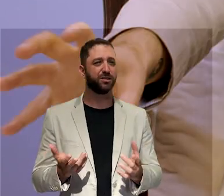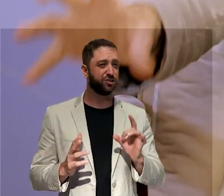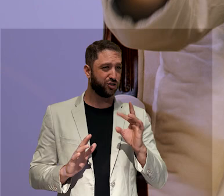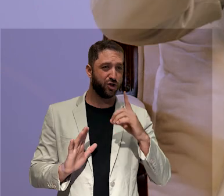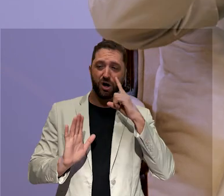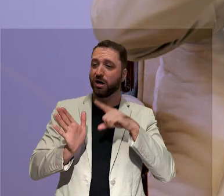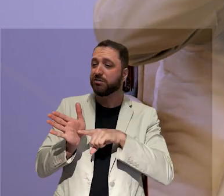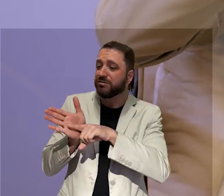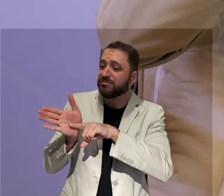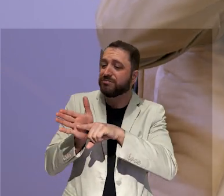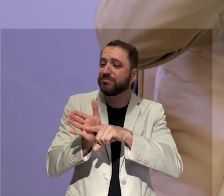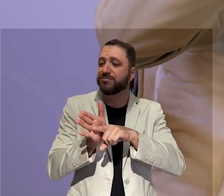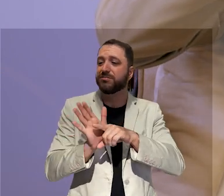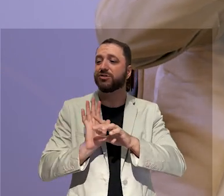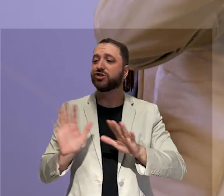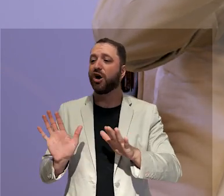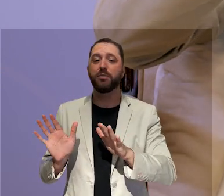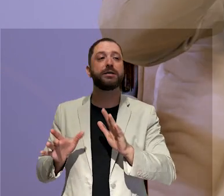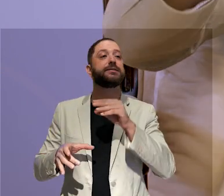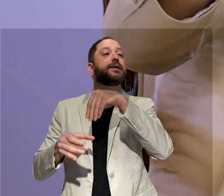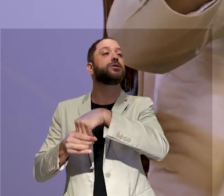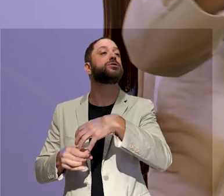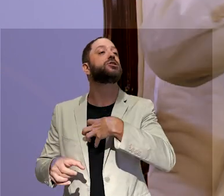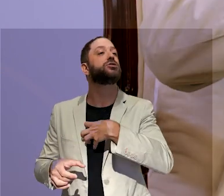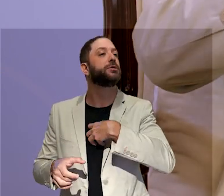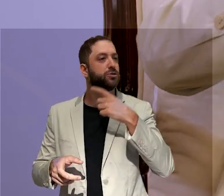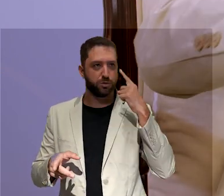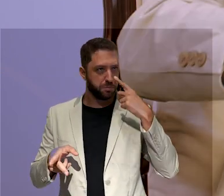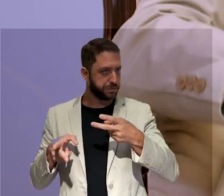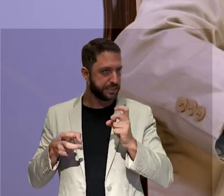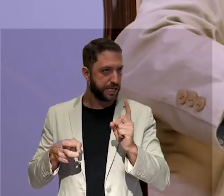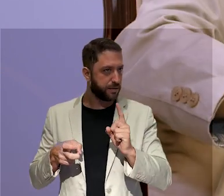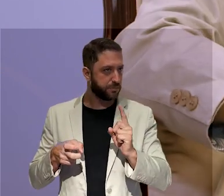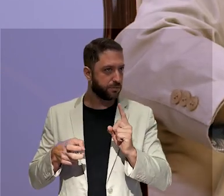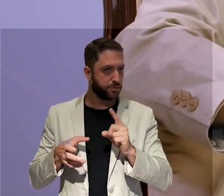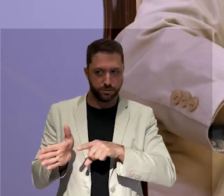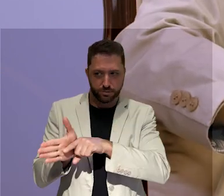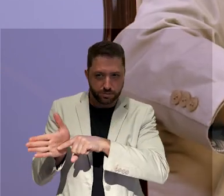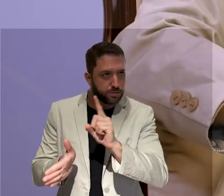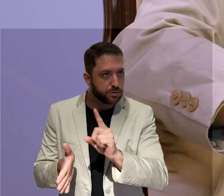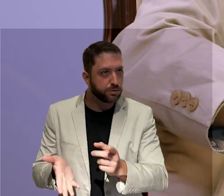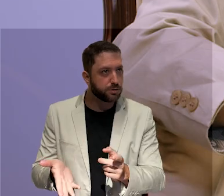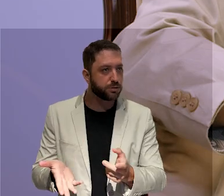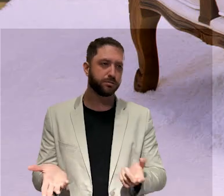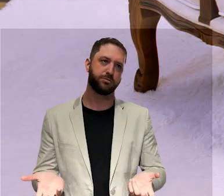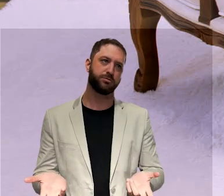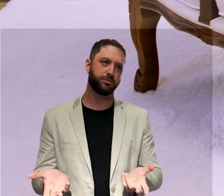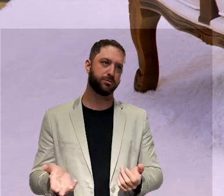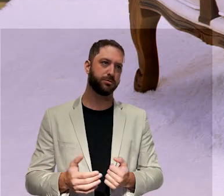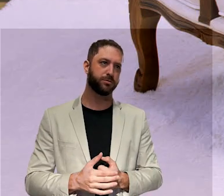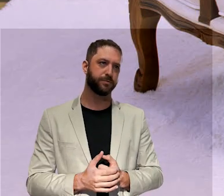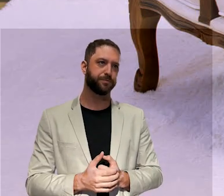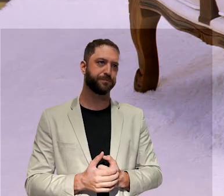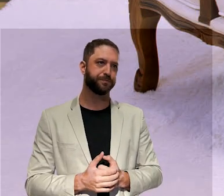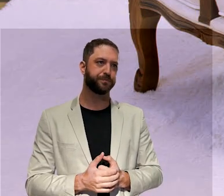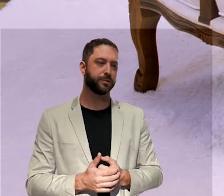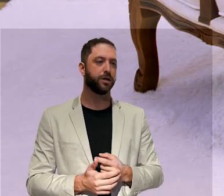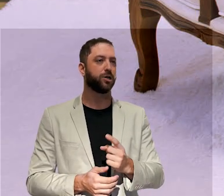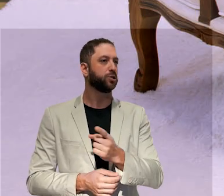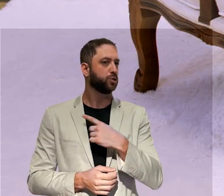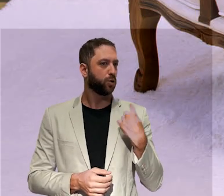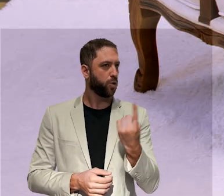o exame, valida, mas não valida o sentimento da pessoa. E nós,